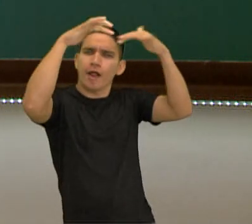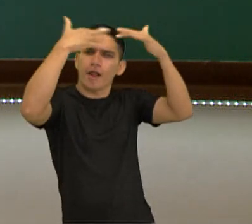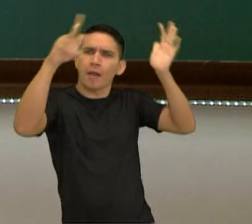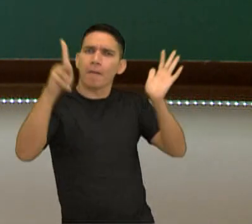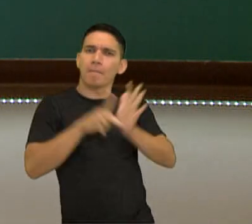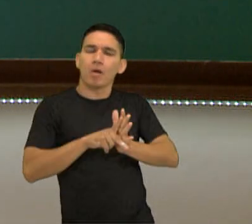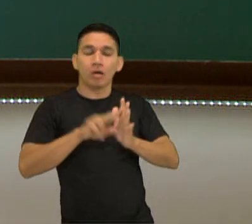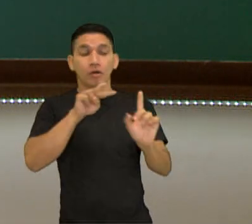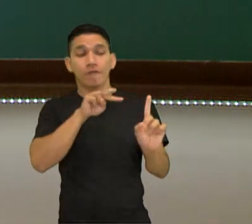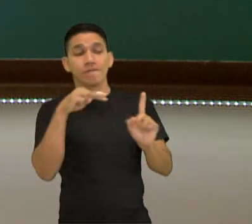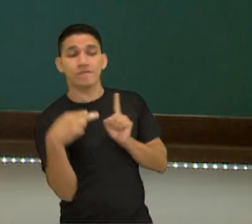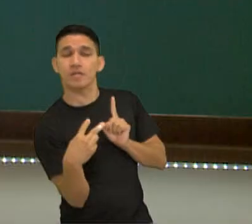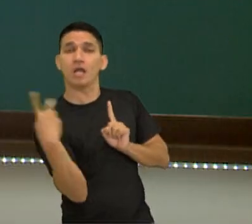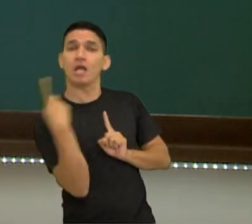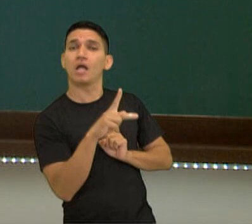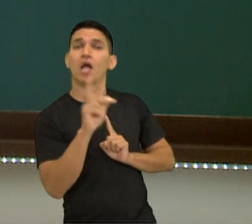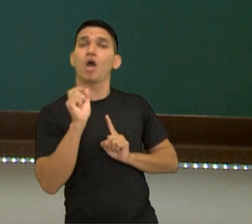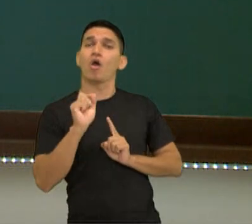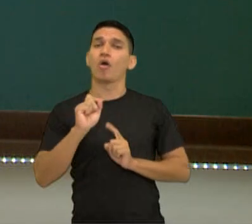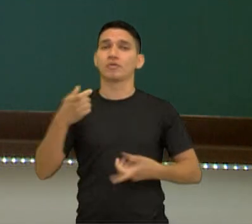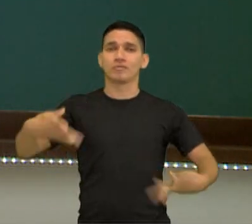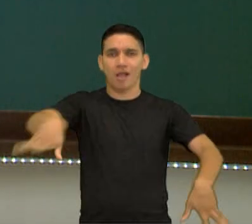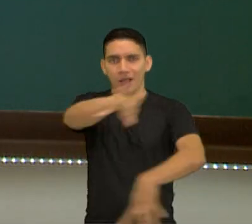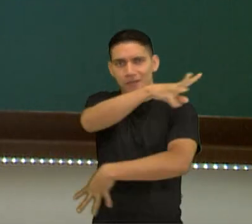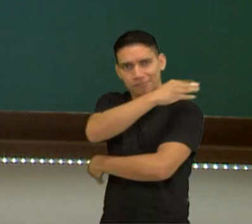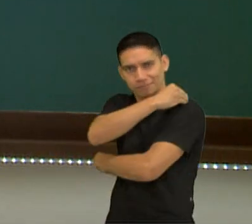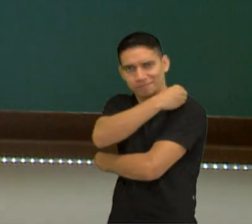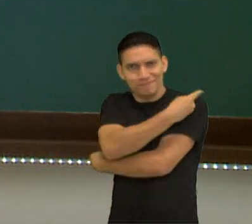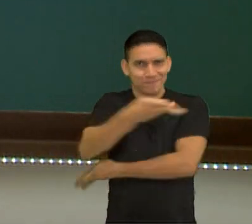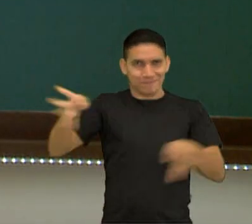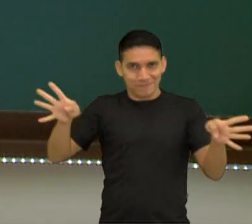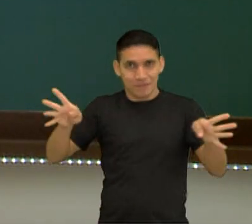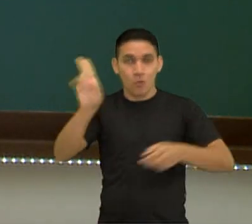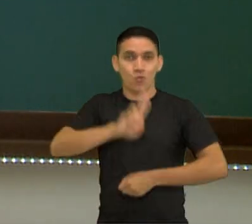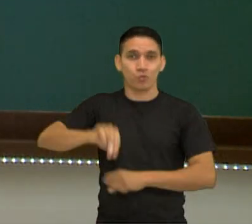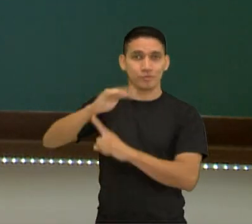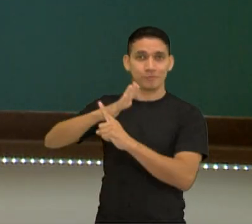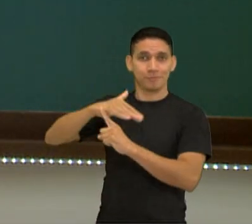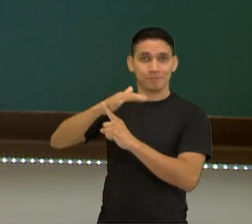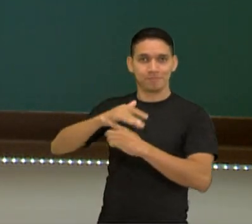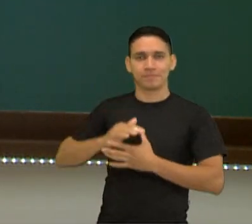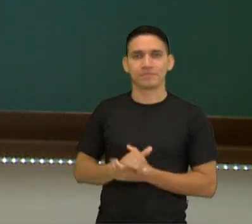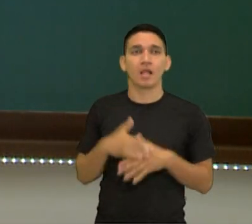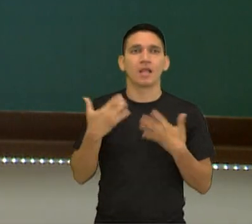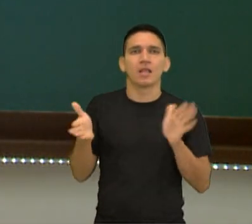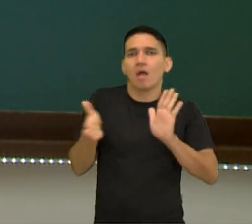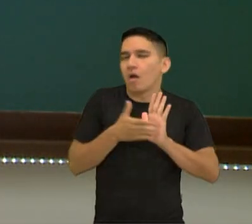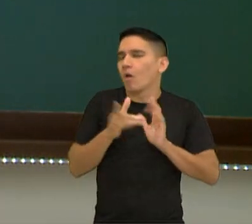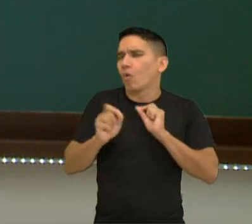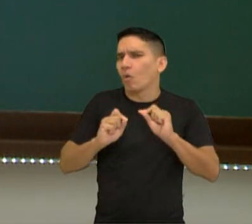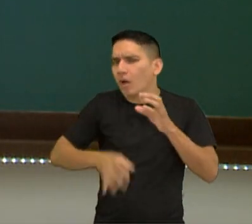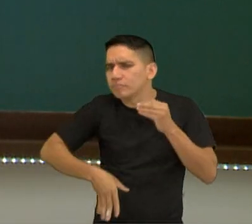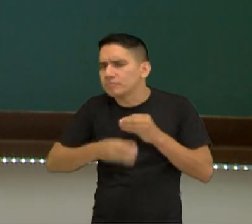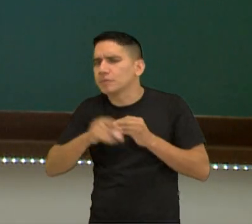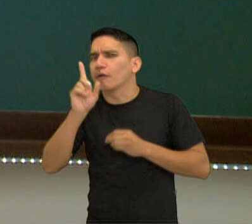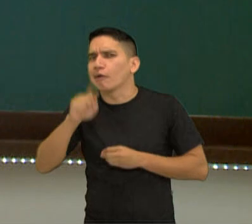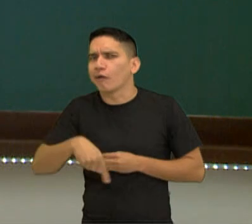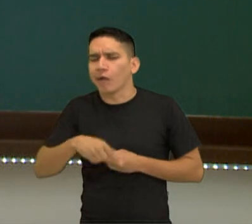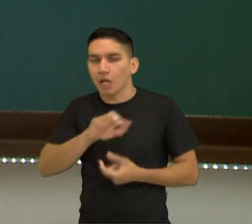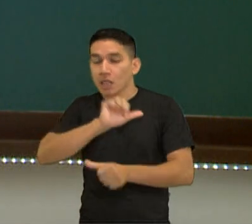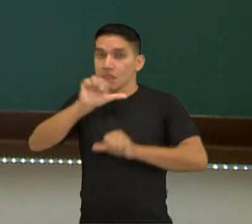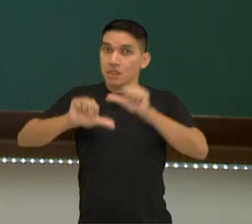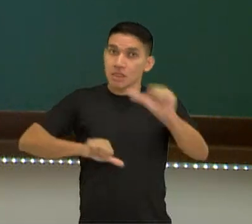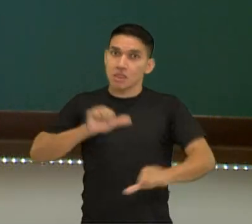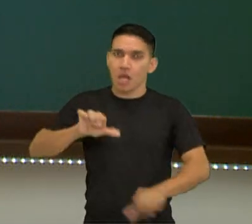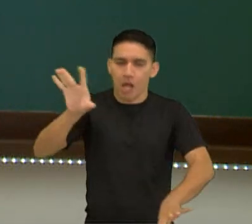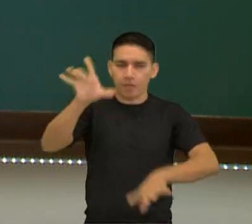sua concepção com as capas que ele veste, ok? Eles pressupõem a transformação na concepção do